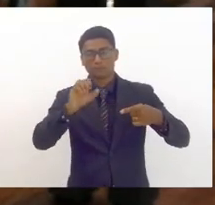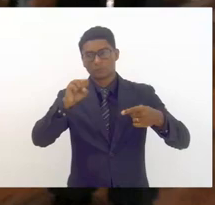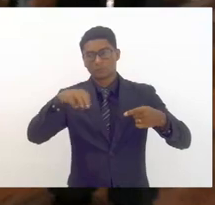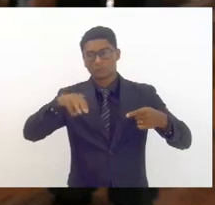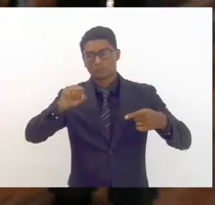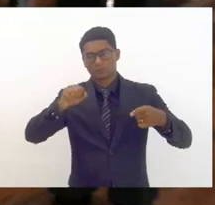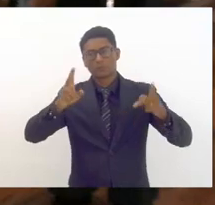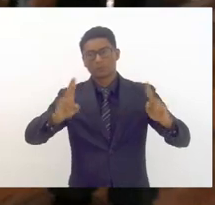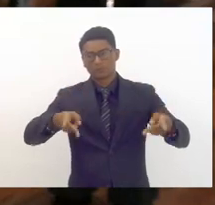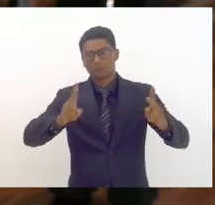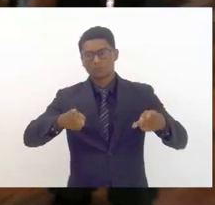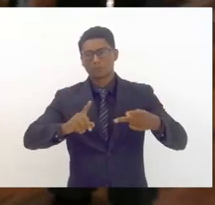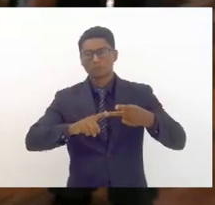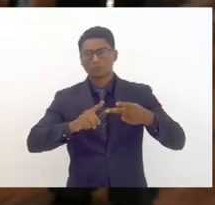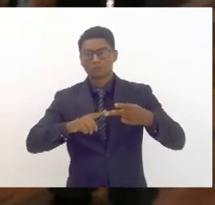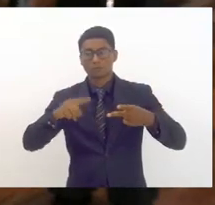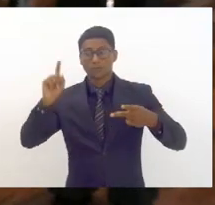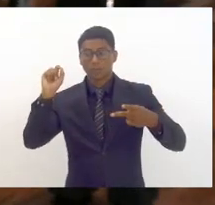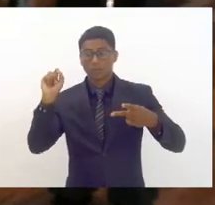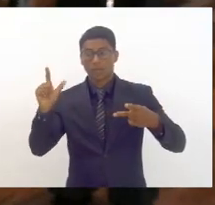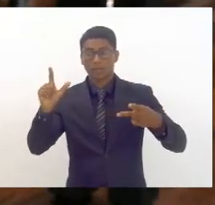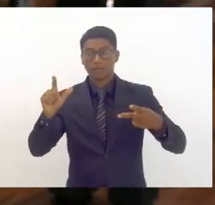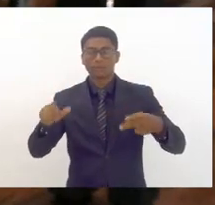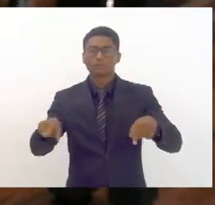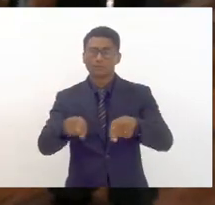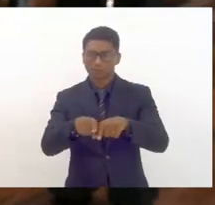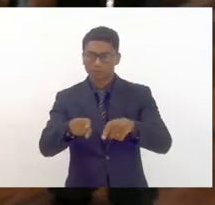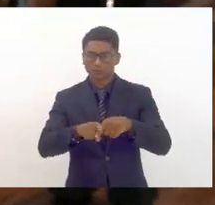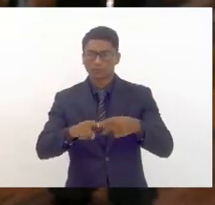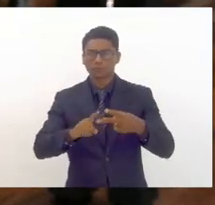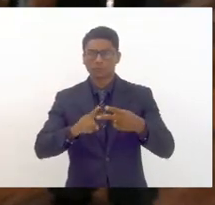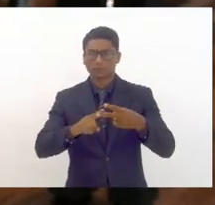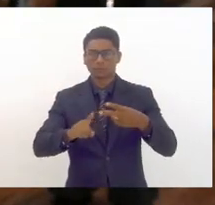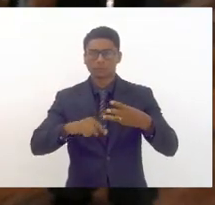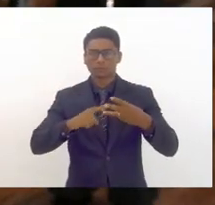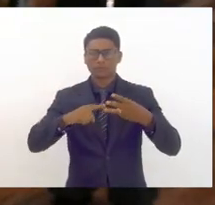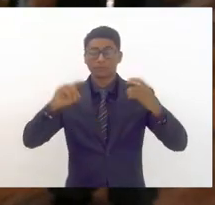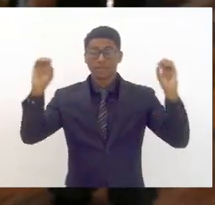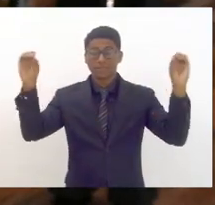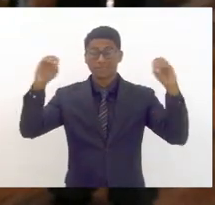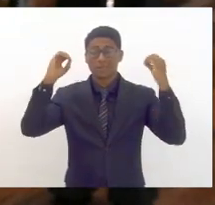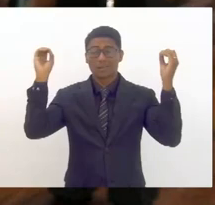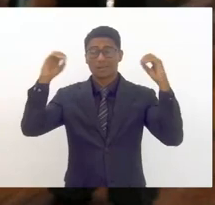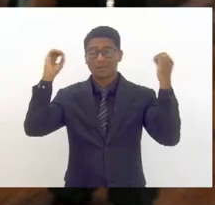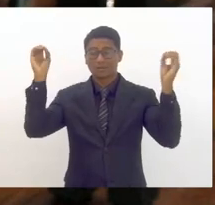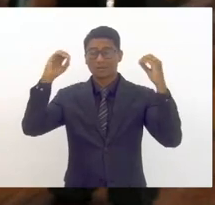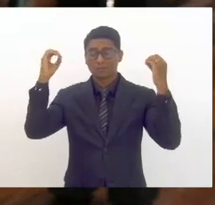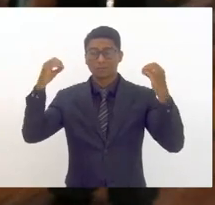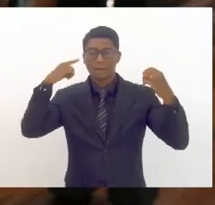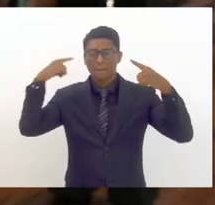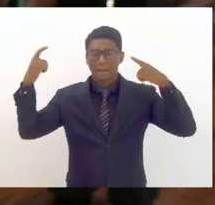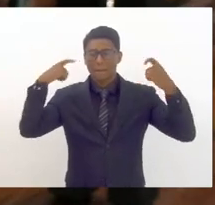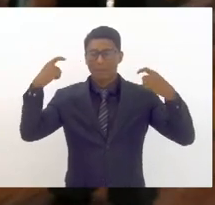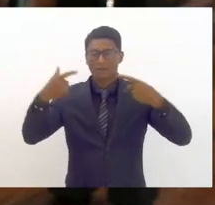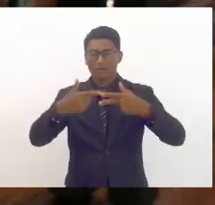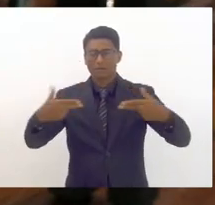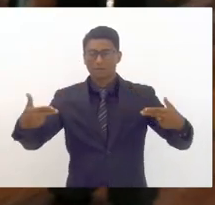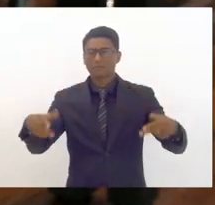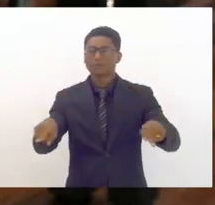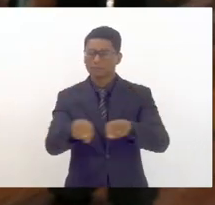existente, o Telegram, que é uma outra ferramenta, as sirenes físicas de alerta que a gente tem instaladas,